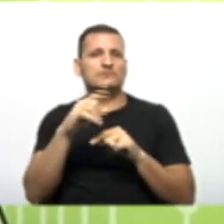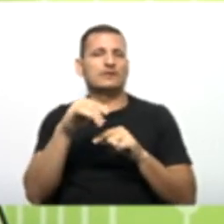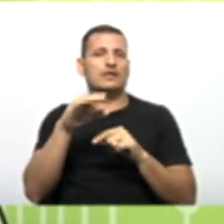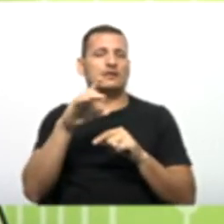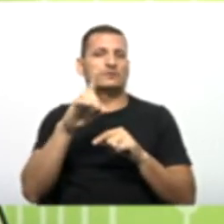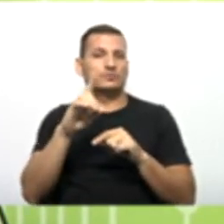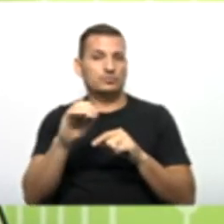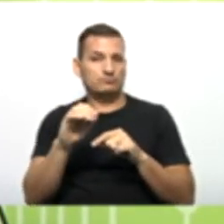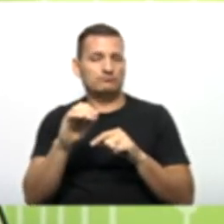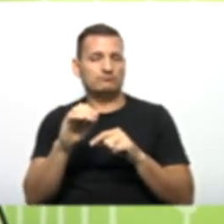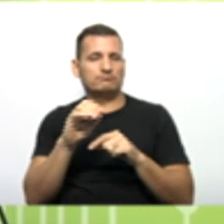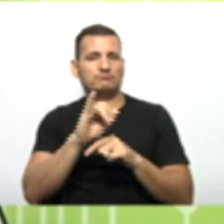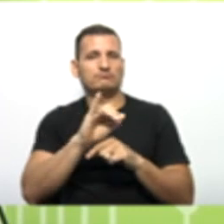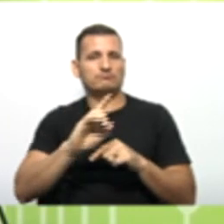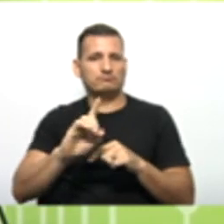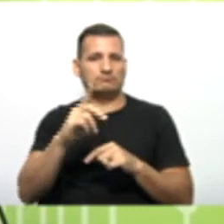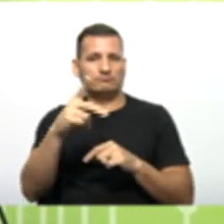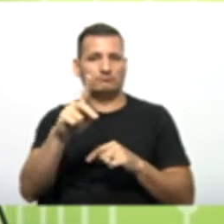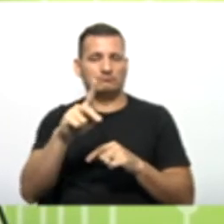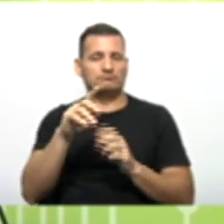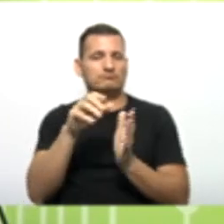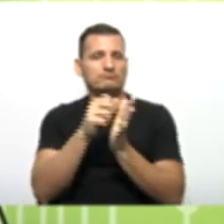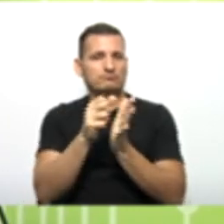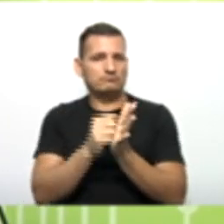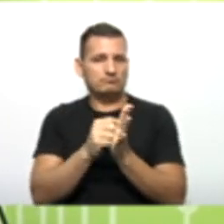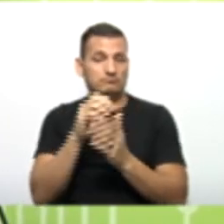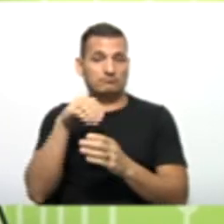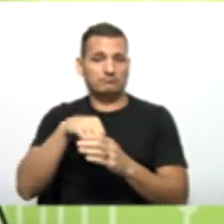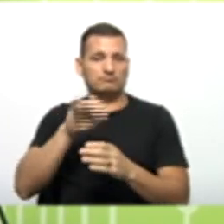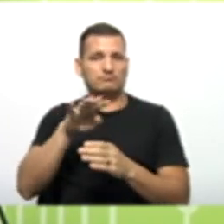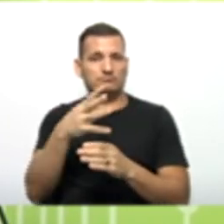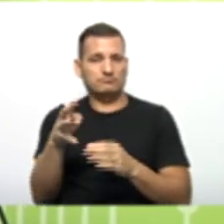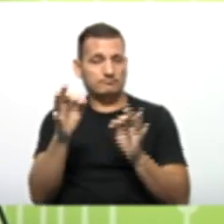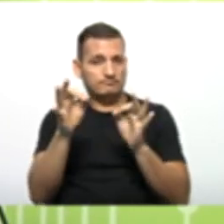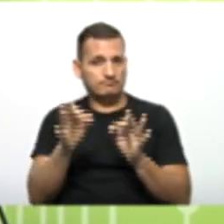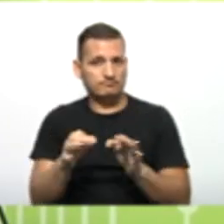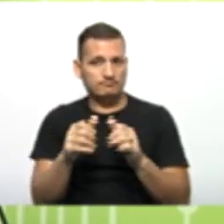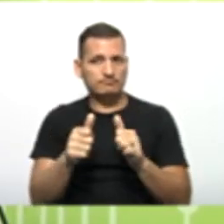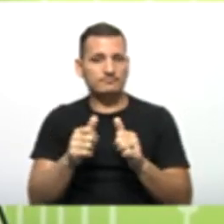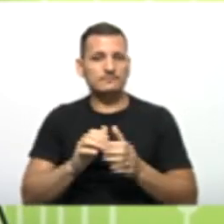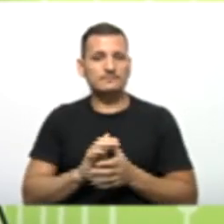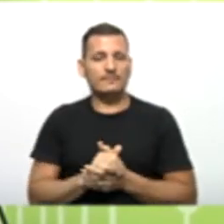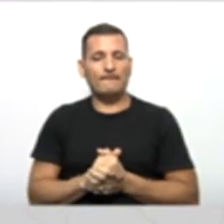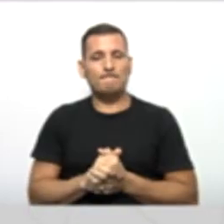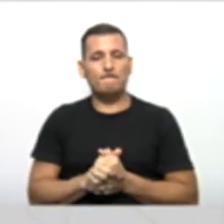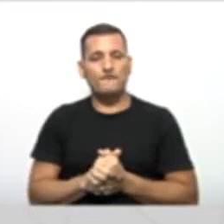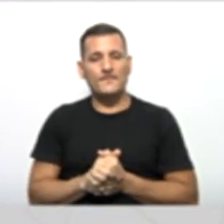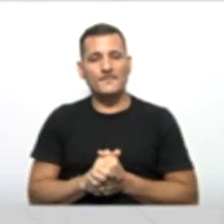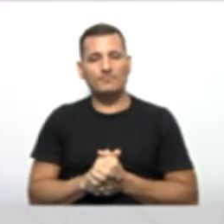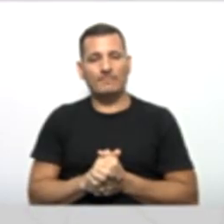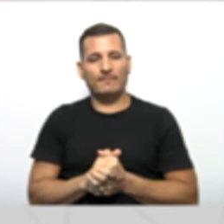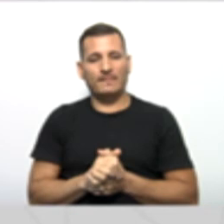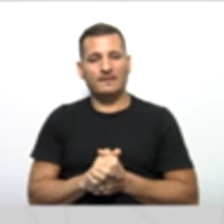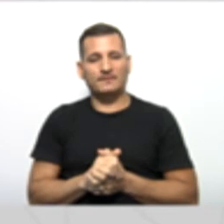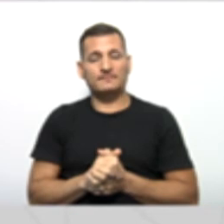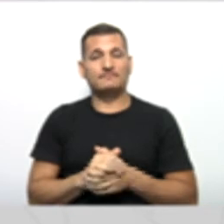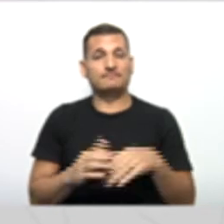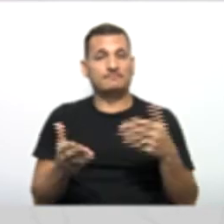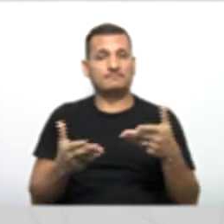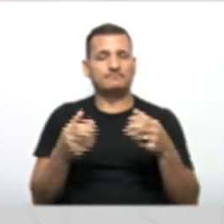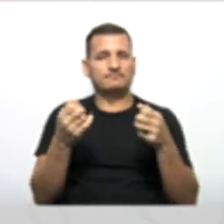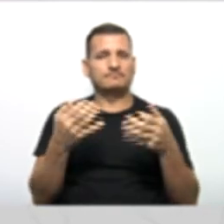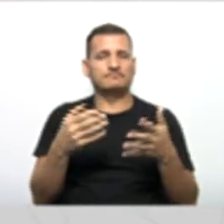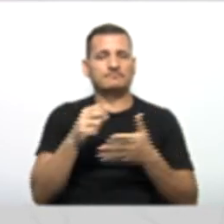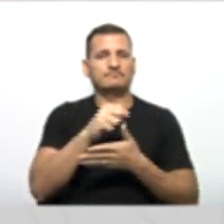identificador do seu registro na tabela certo é então eu vou falar um pouco da nossa